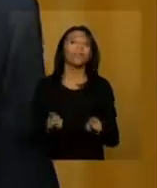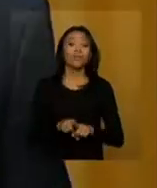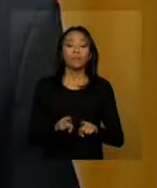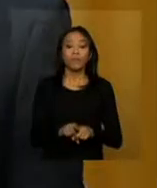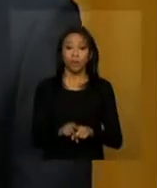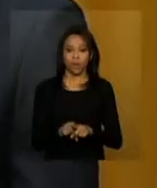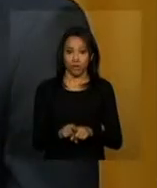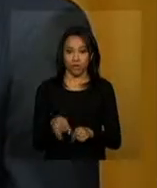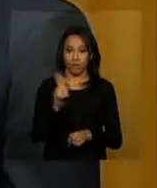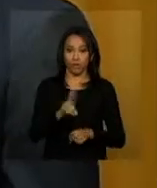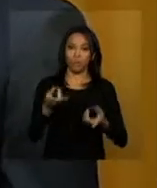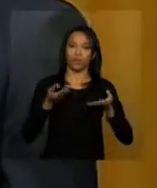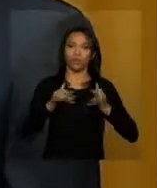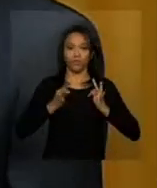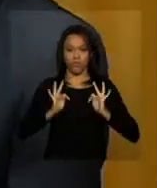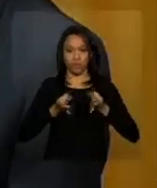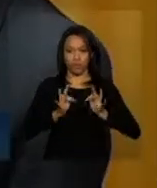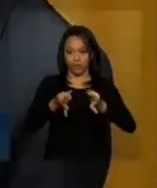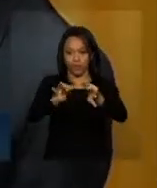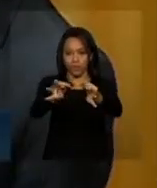Tecnologia não precisa ser